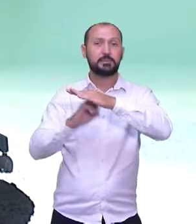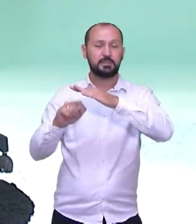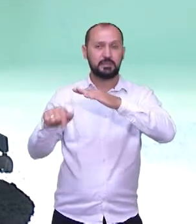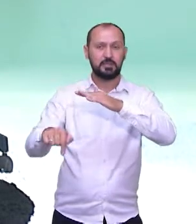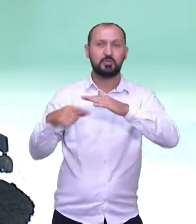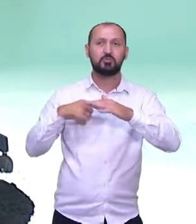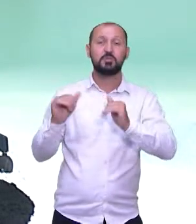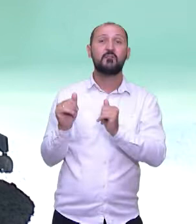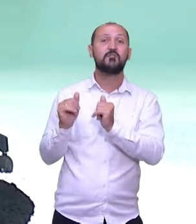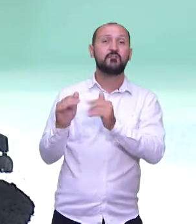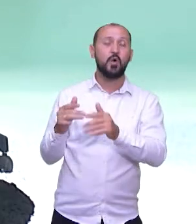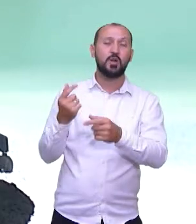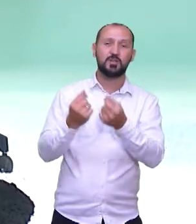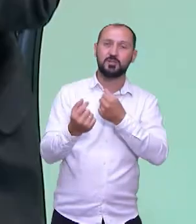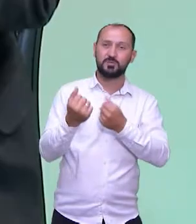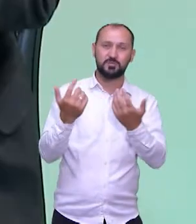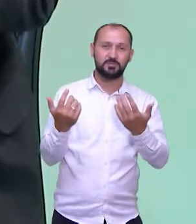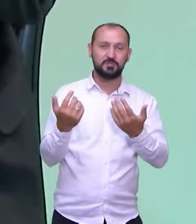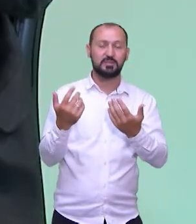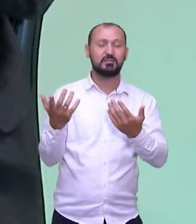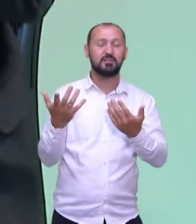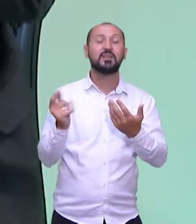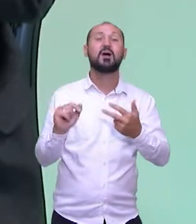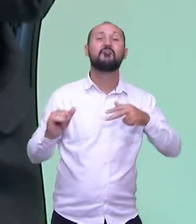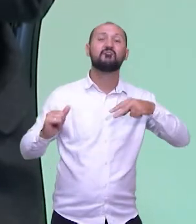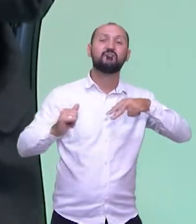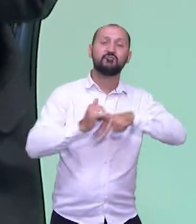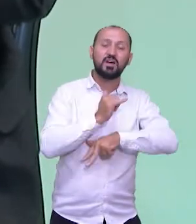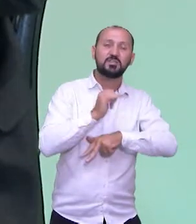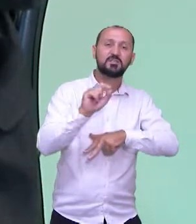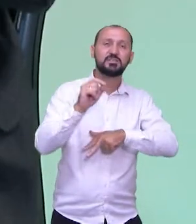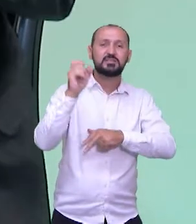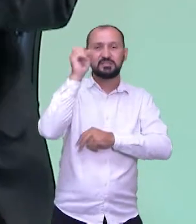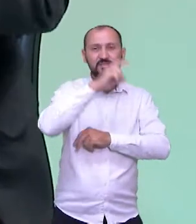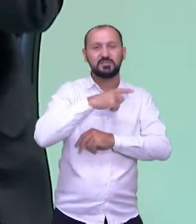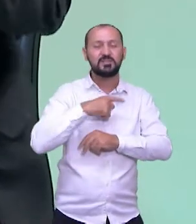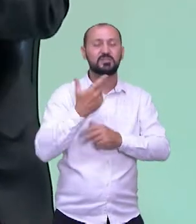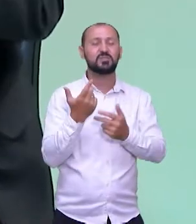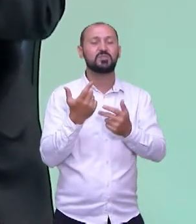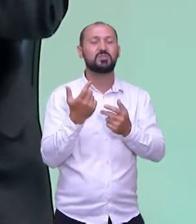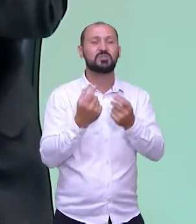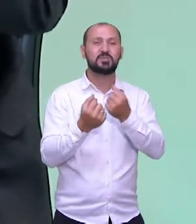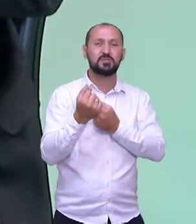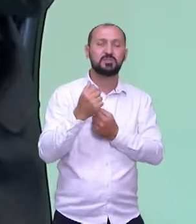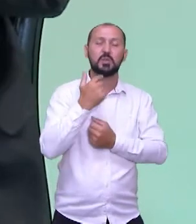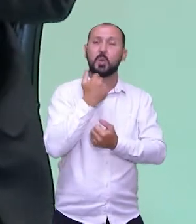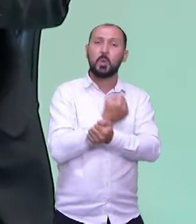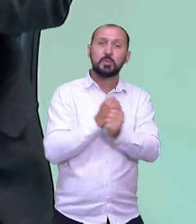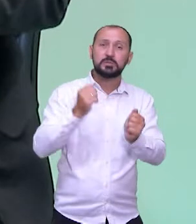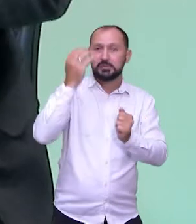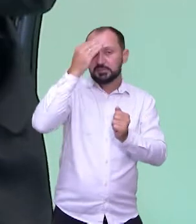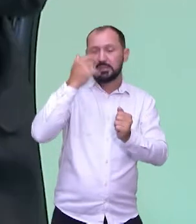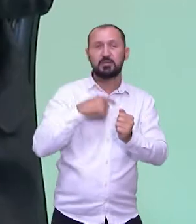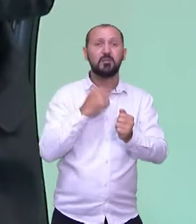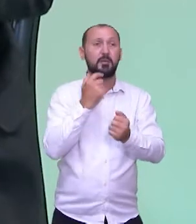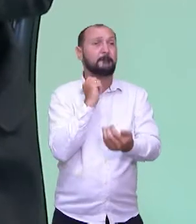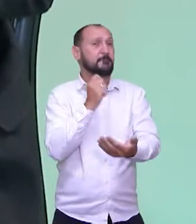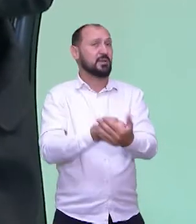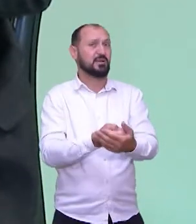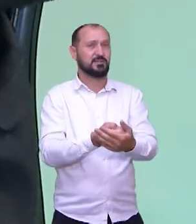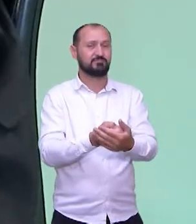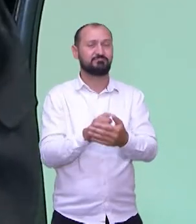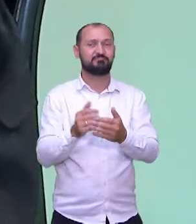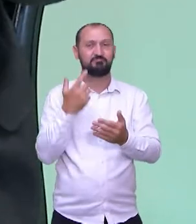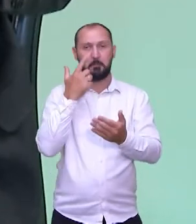do nosso Estado que estão fora da economia, vítimas dessa complicação tributária de não dar conta de entender nem de